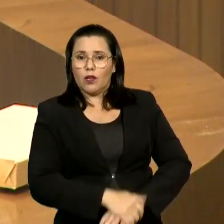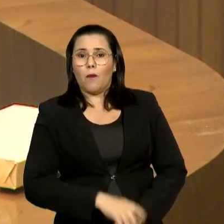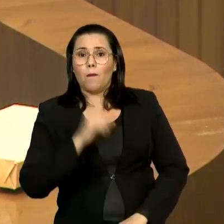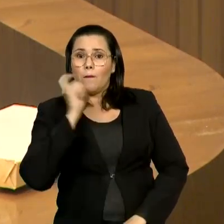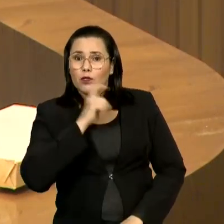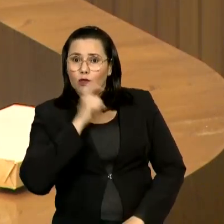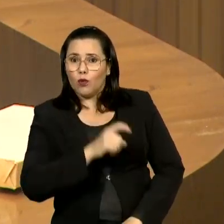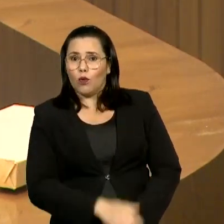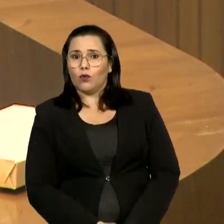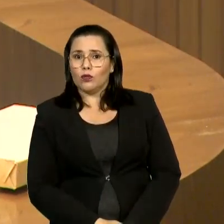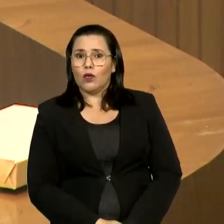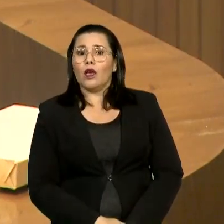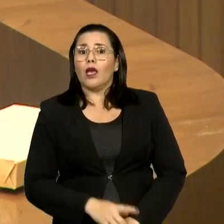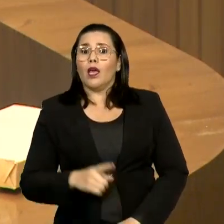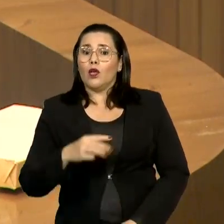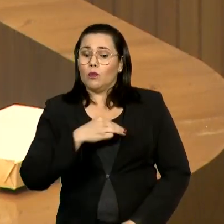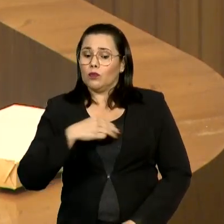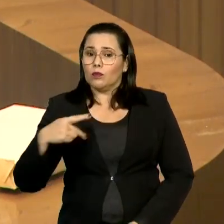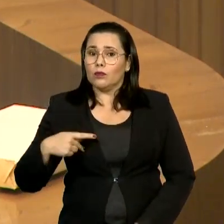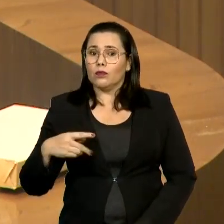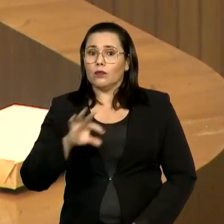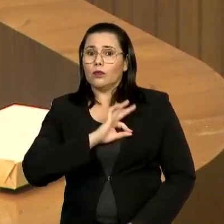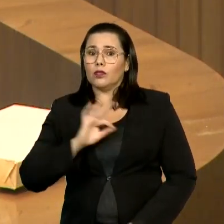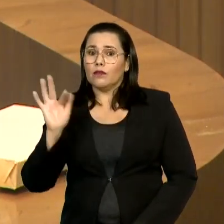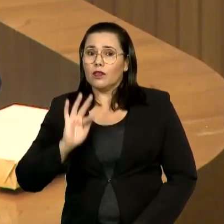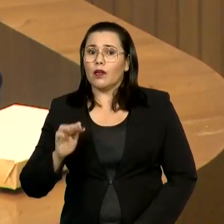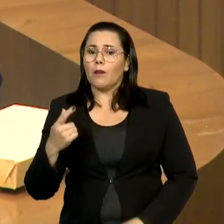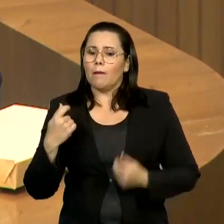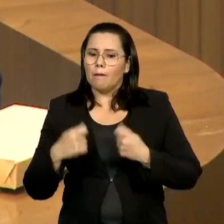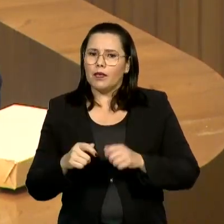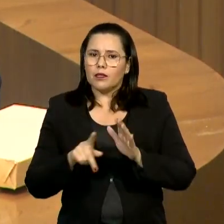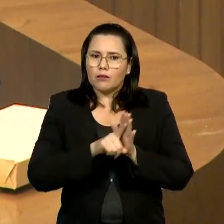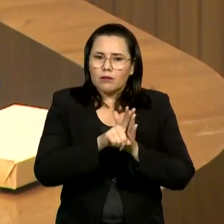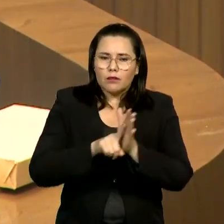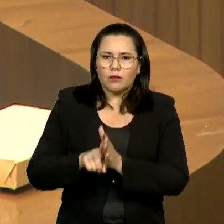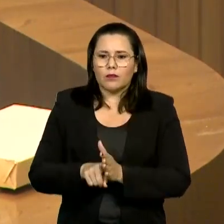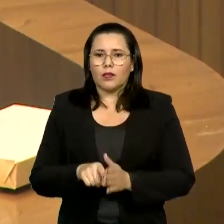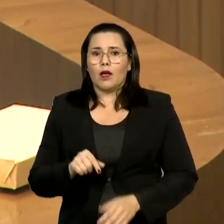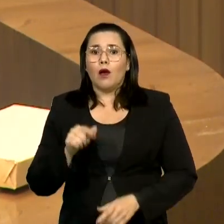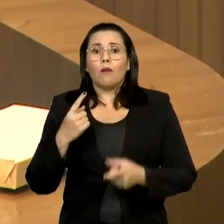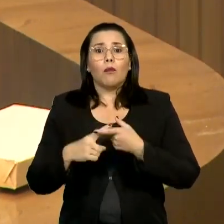pela Polícia Federal. Esse dinheiro tem dono e esse dinheiro é dos professores.